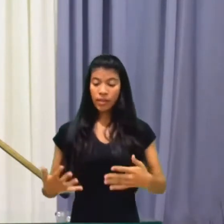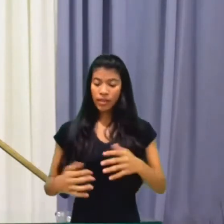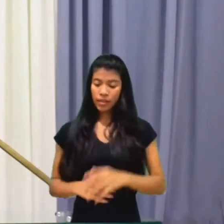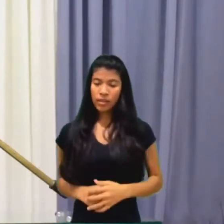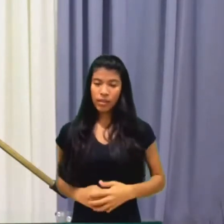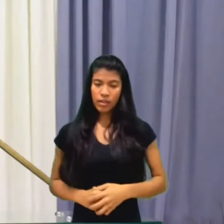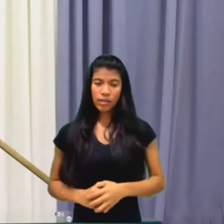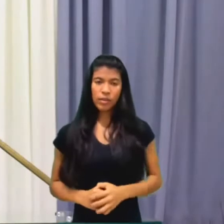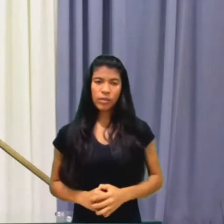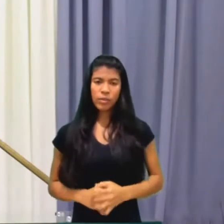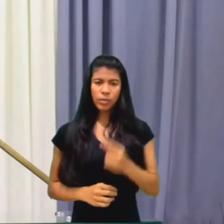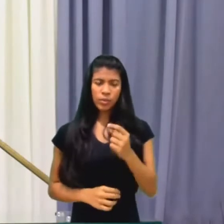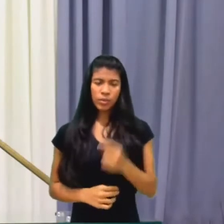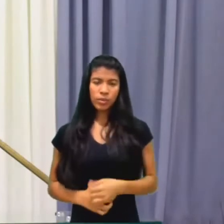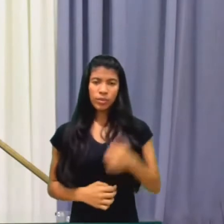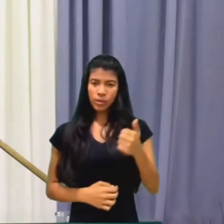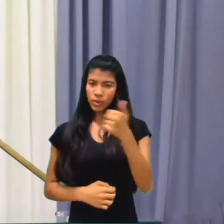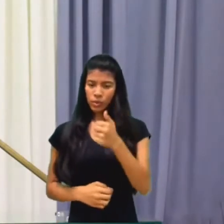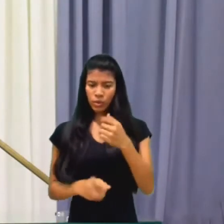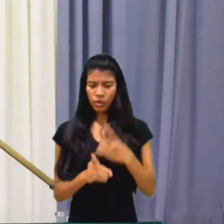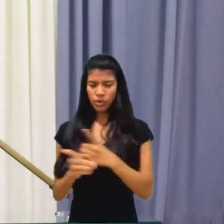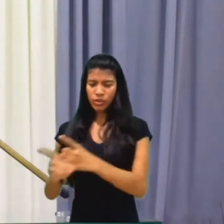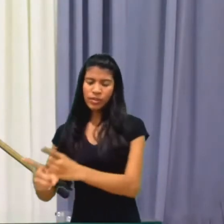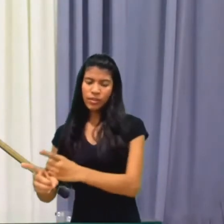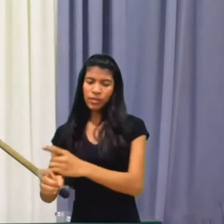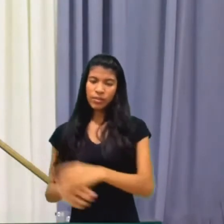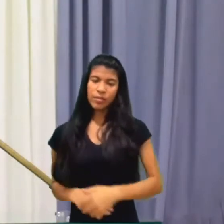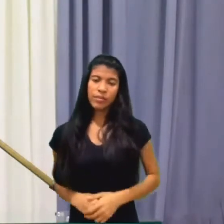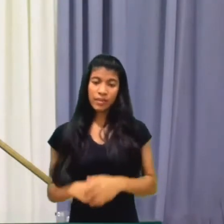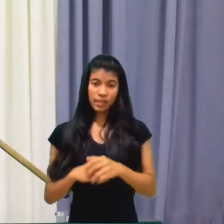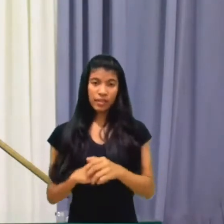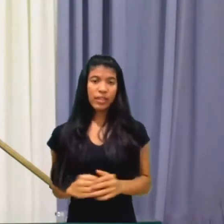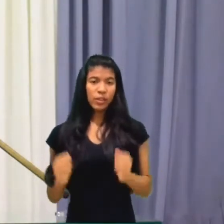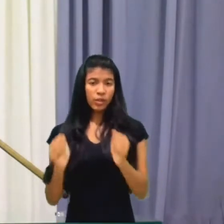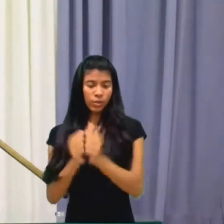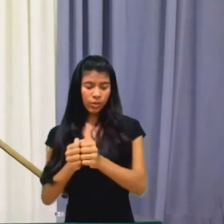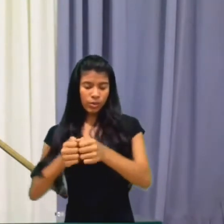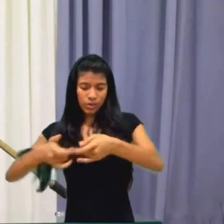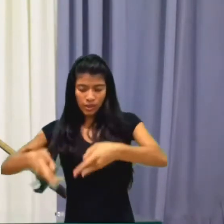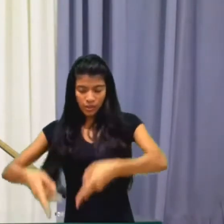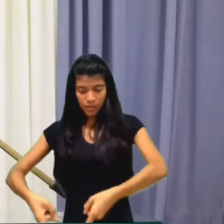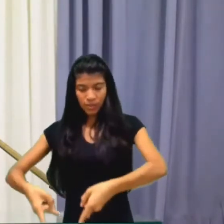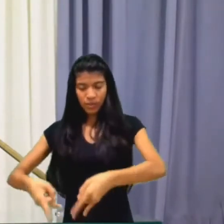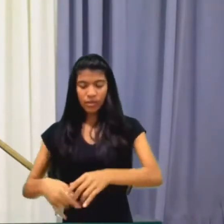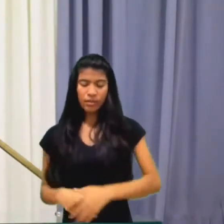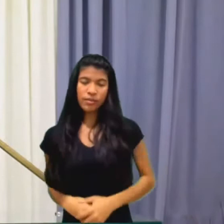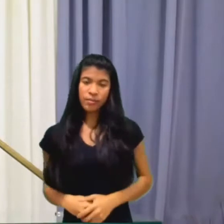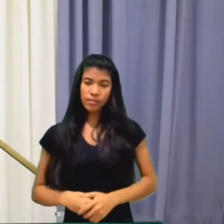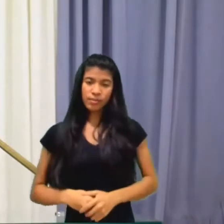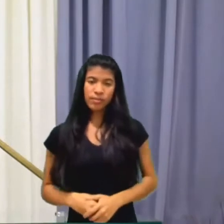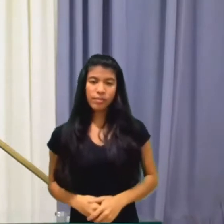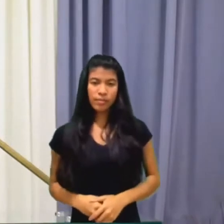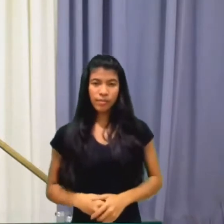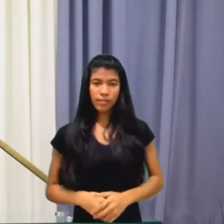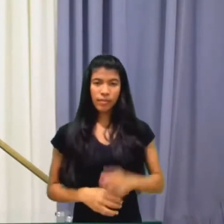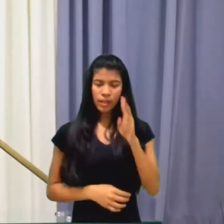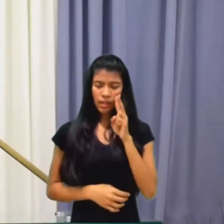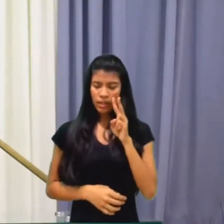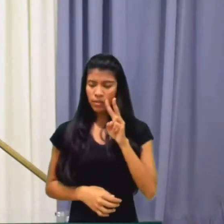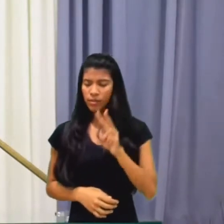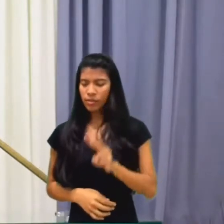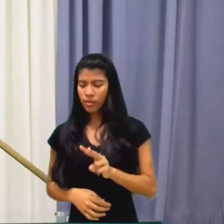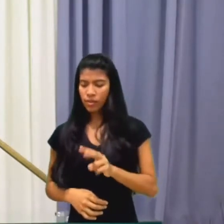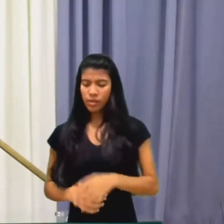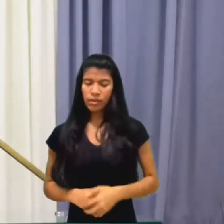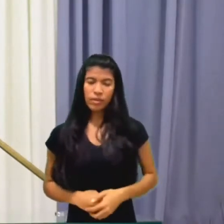eles reclinados à mesa, e lançou-lhes em rosto a sua incredulidade e dureza de coração, por não